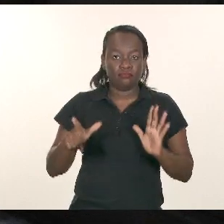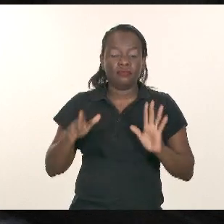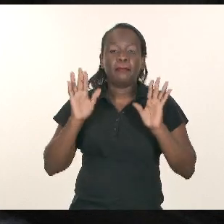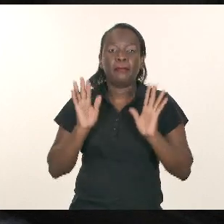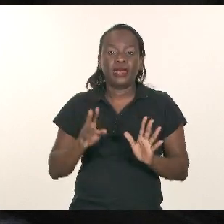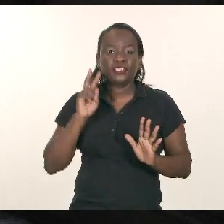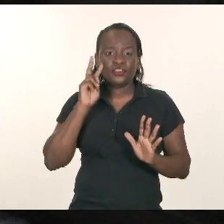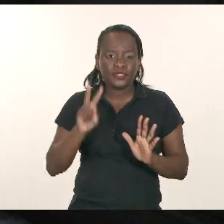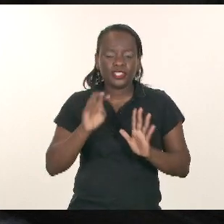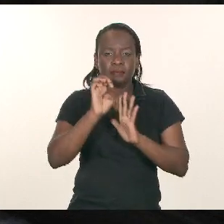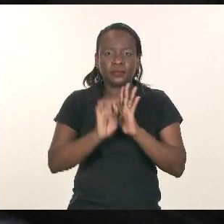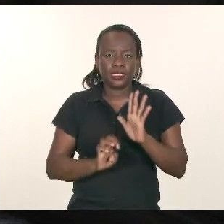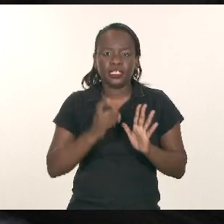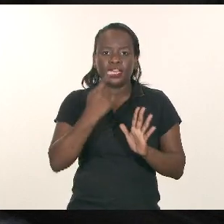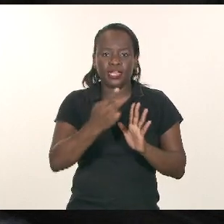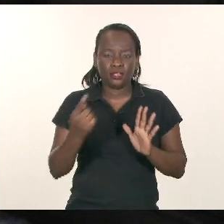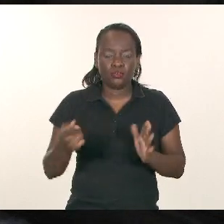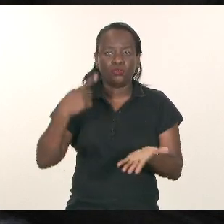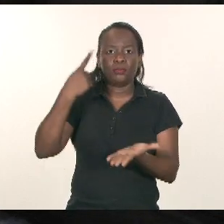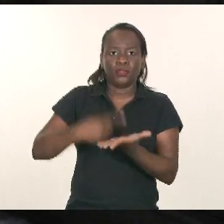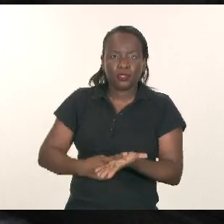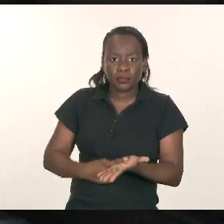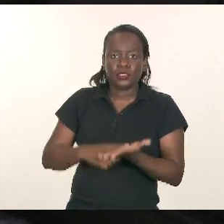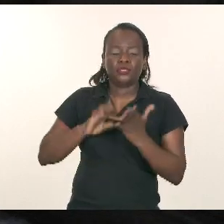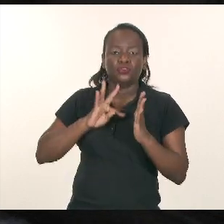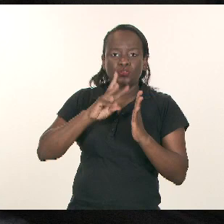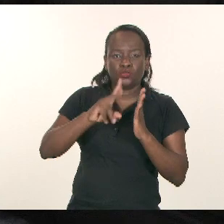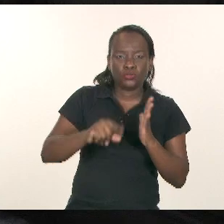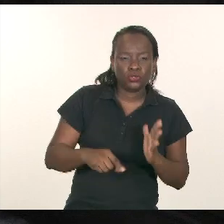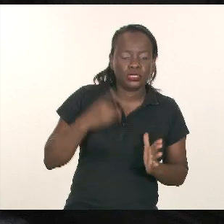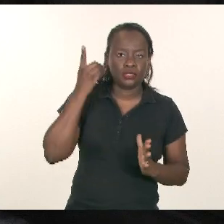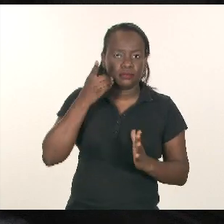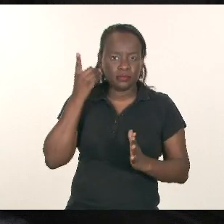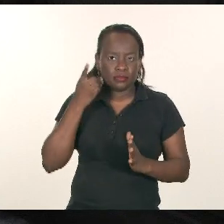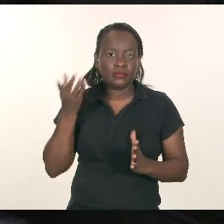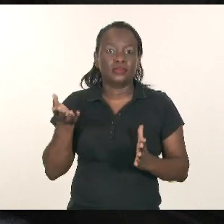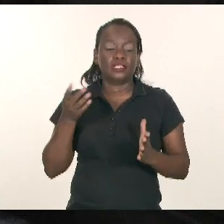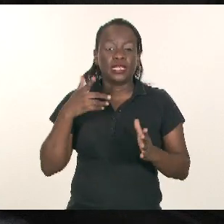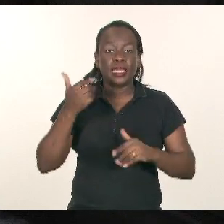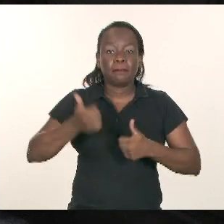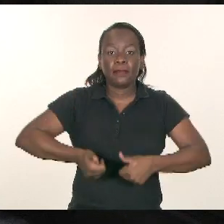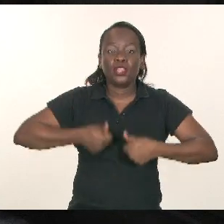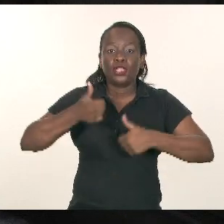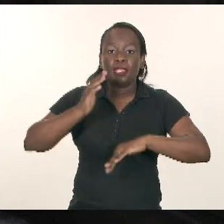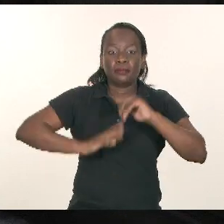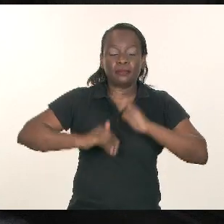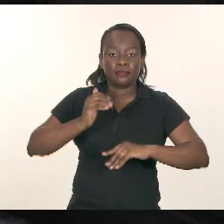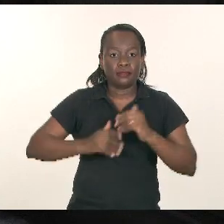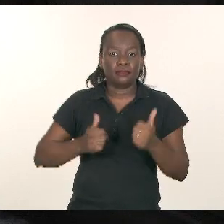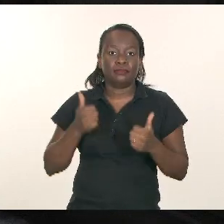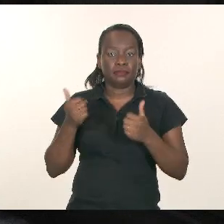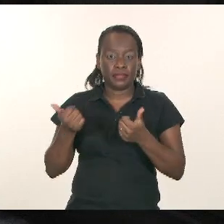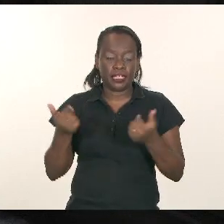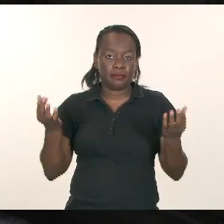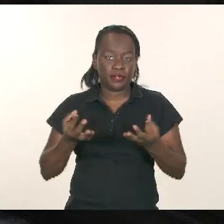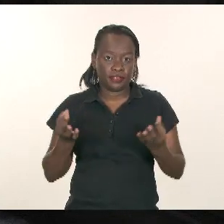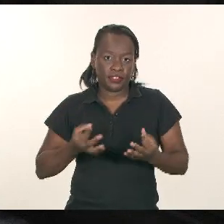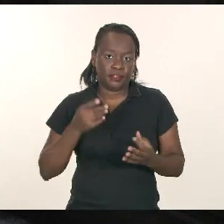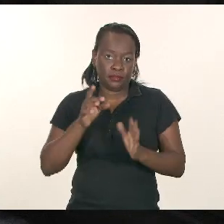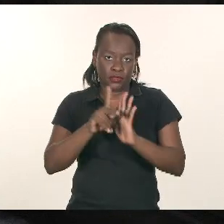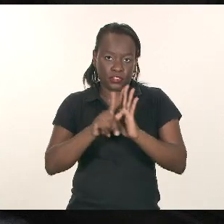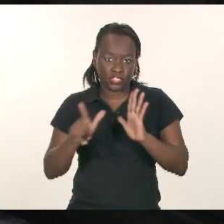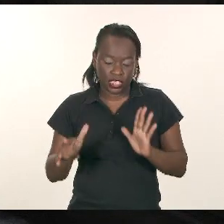mas vi nas emendas o compromisso de todos os parlamentares de aperfeiçoar esse projeto, de